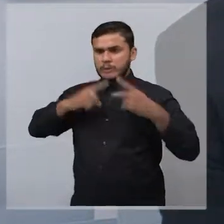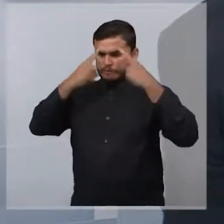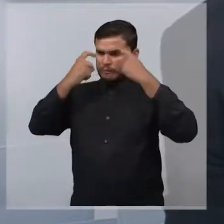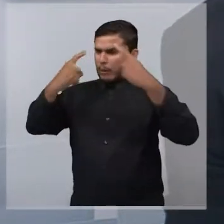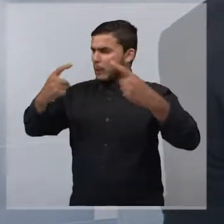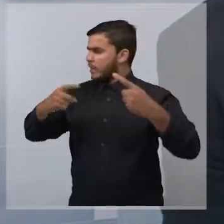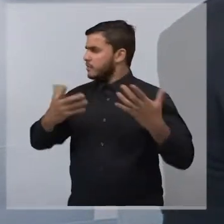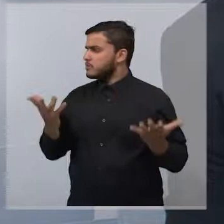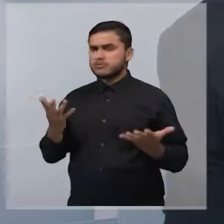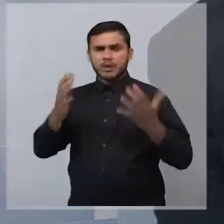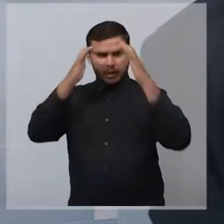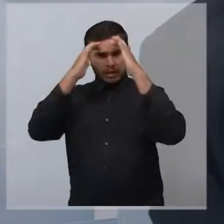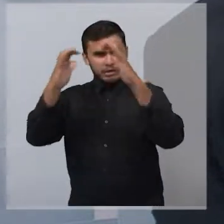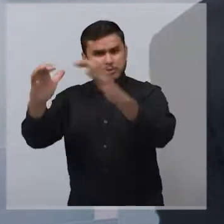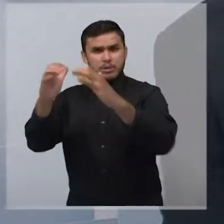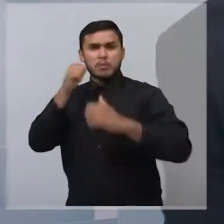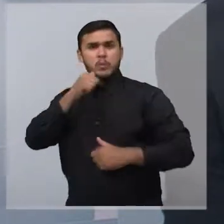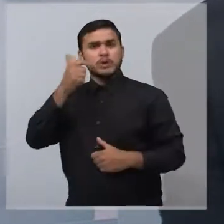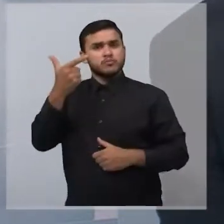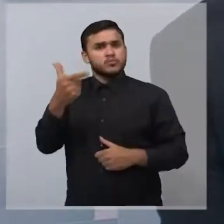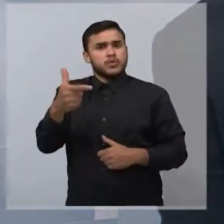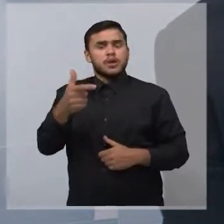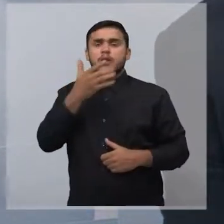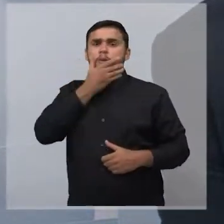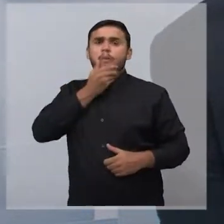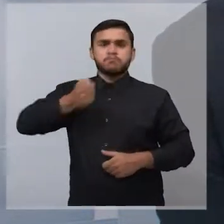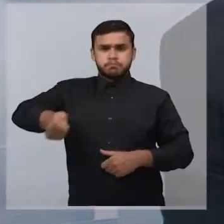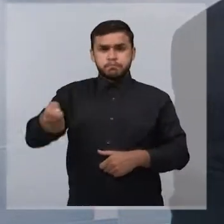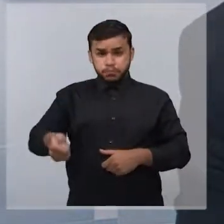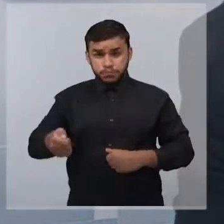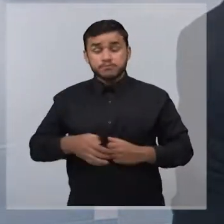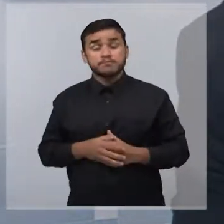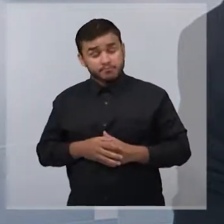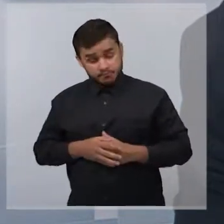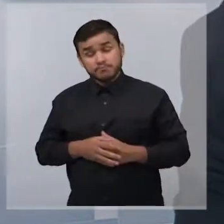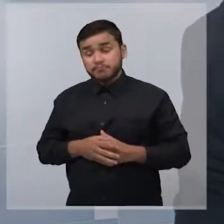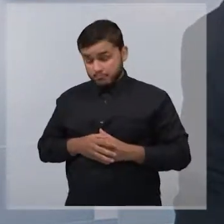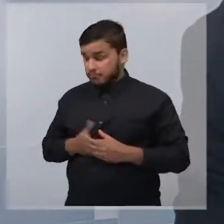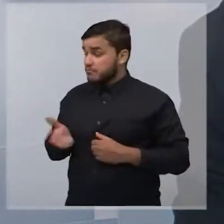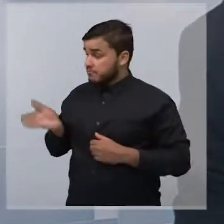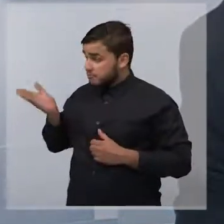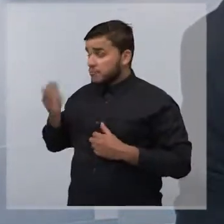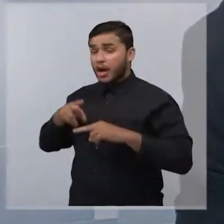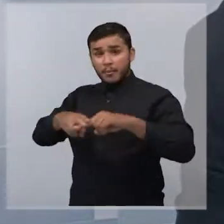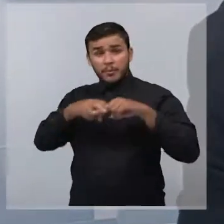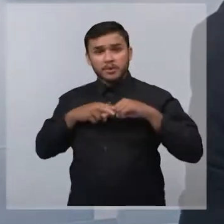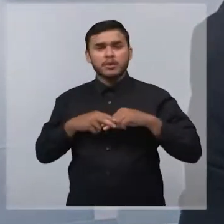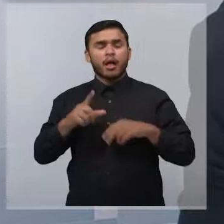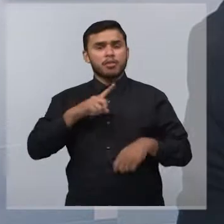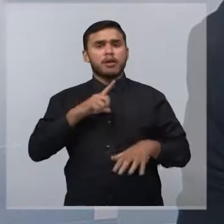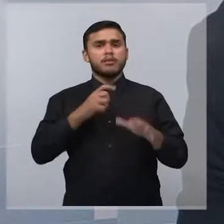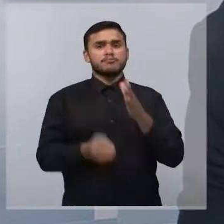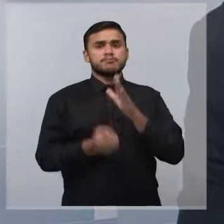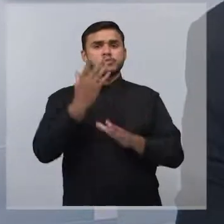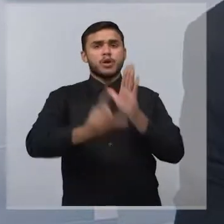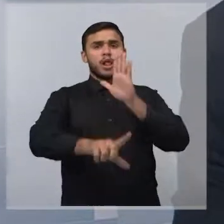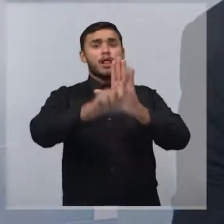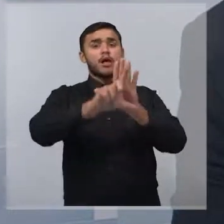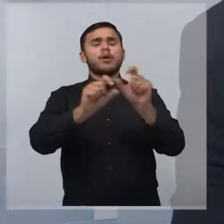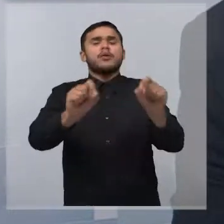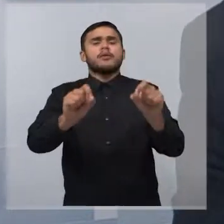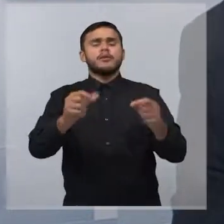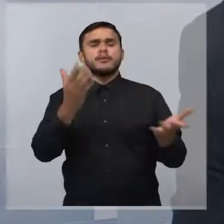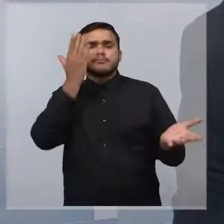intolerância, a violência, o machismo. E isso se desdobra, e não é por acaso a existência de uma